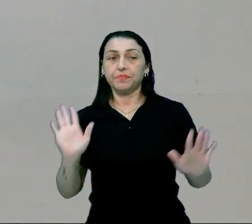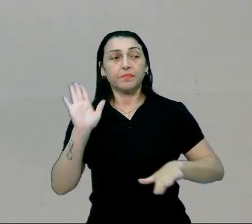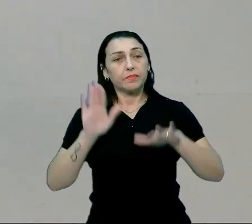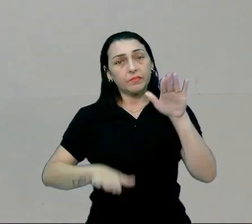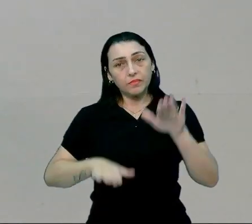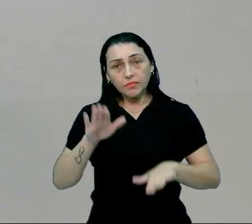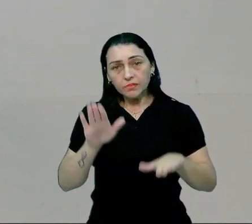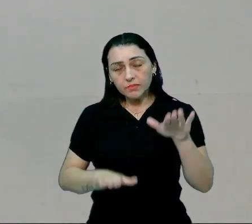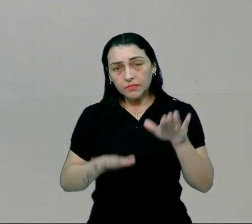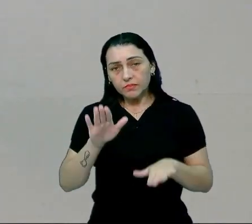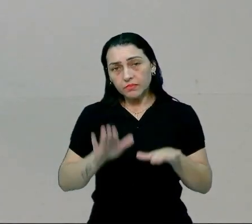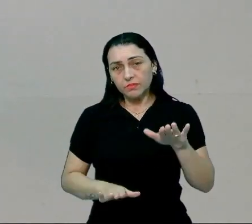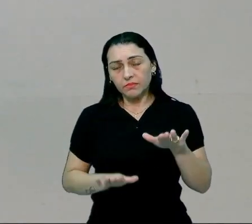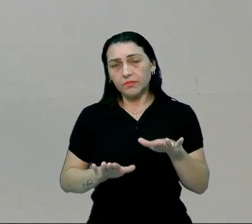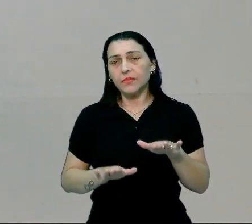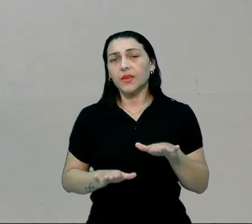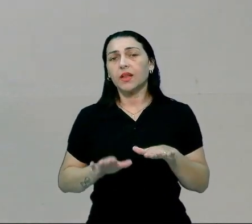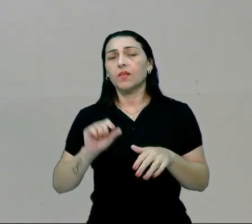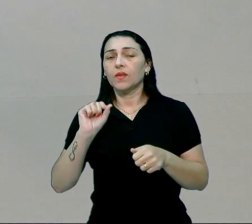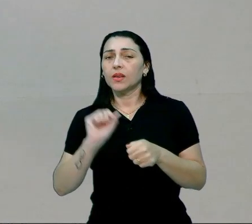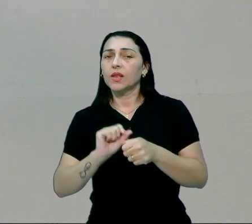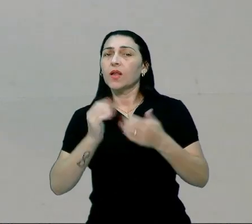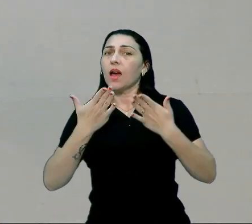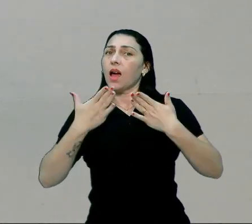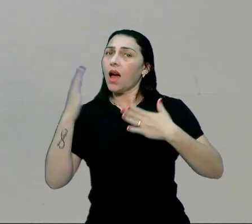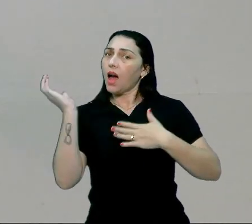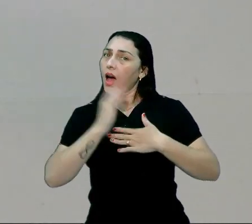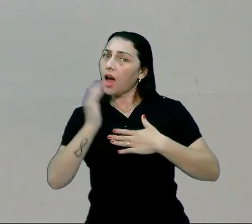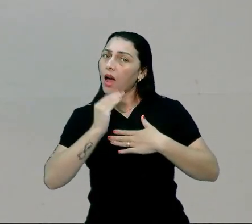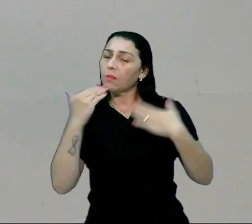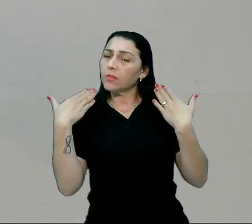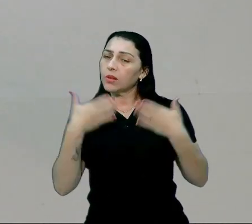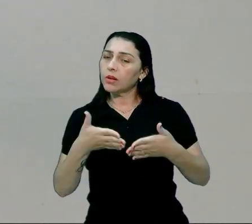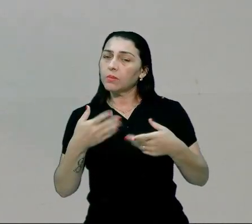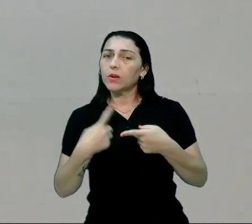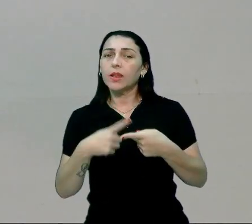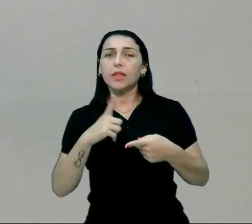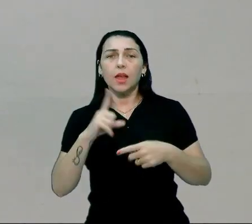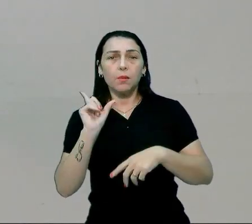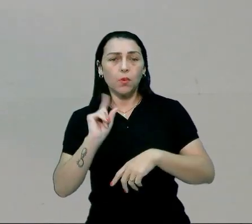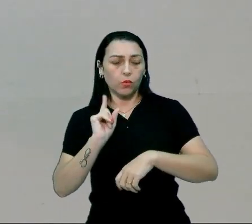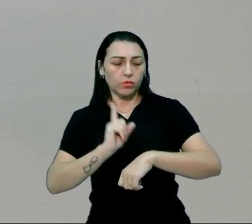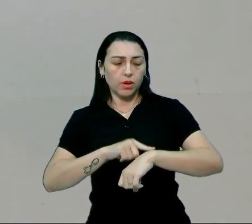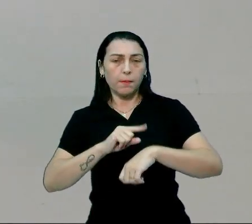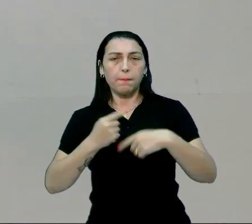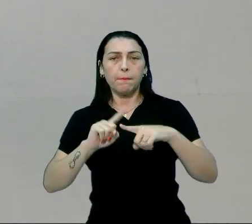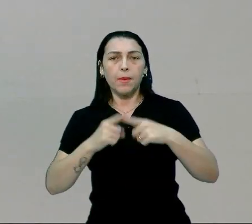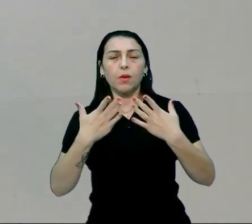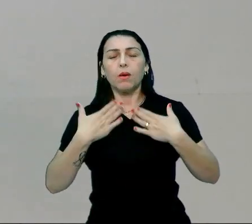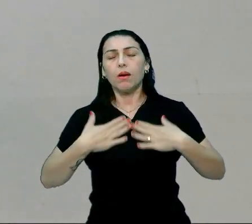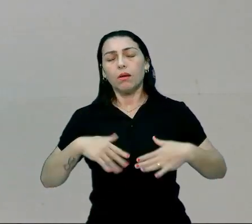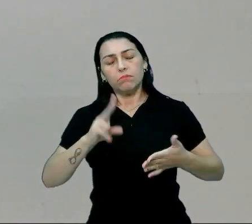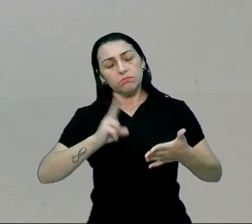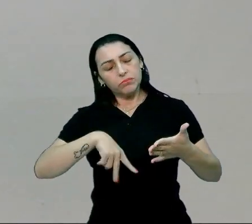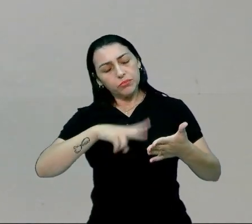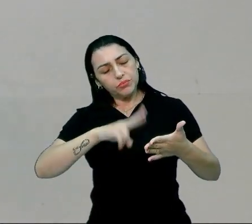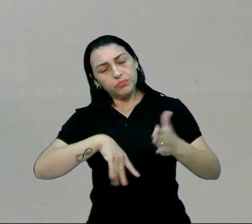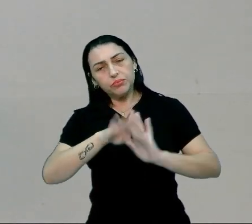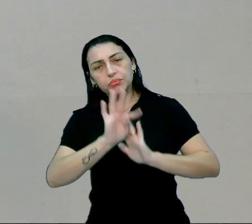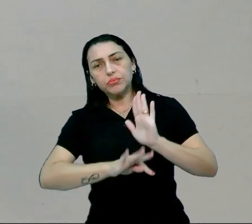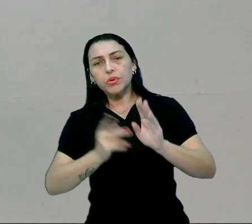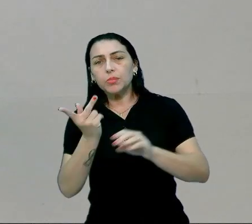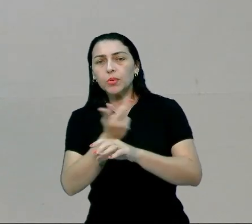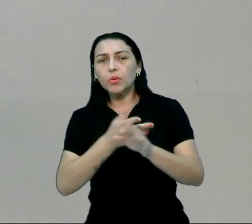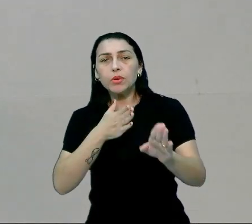vezes, aqui eu estou fazendo mais rápido, mais direto, porque a gente tem pouco tempo, mas com calma você vai fazer a leitura do texto e vai